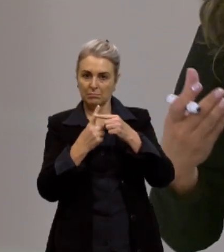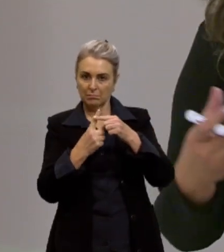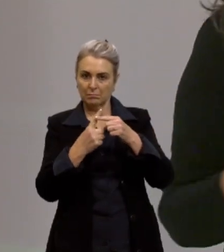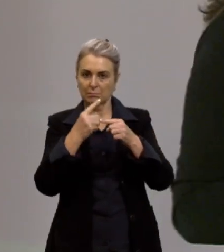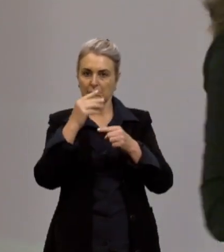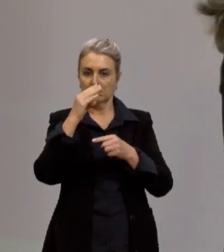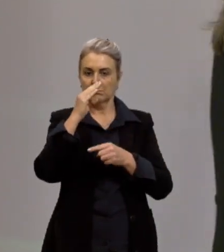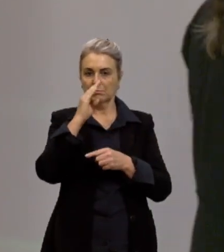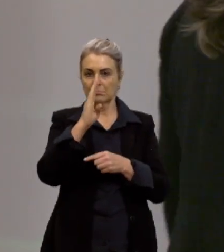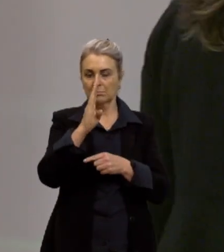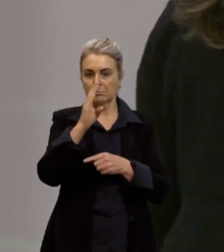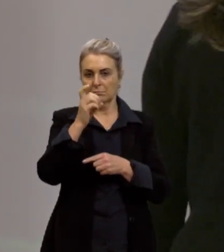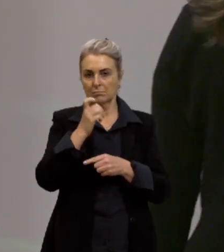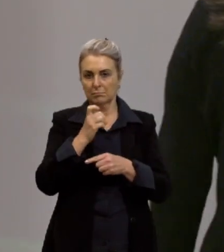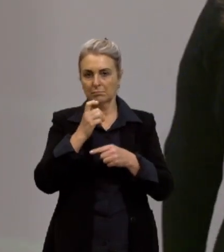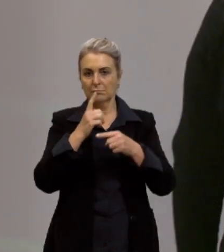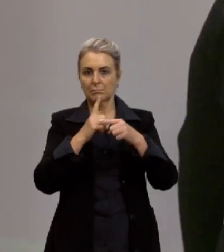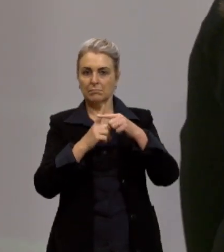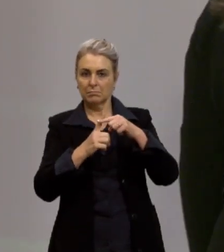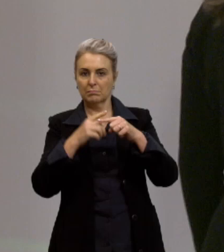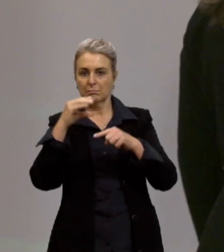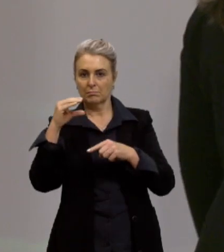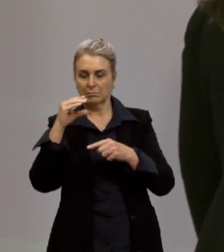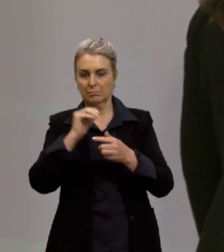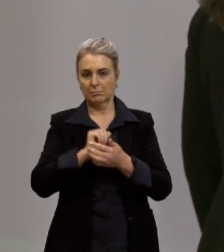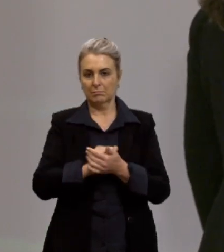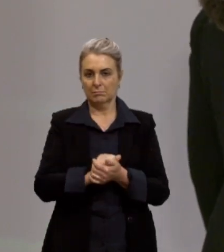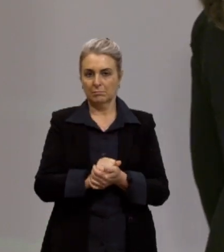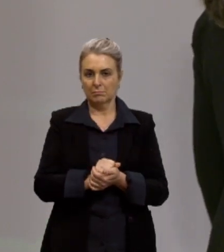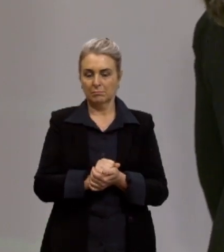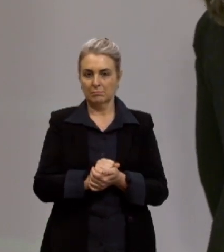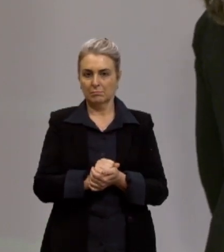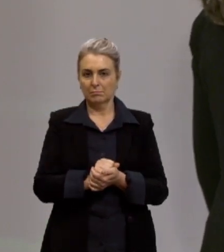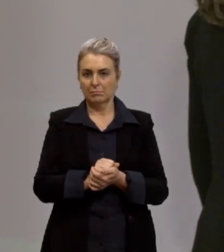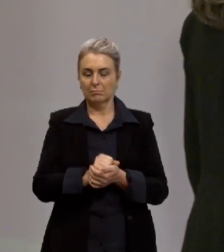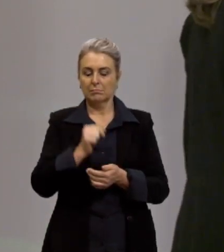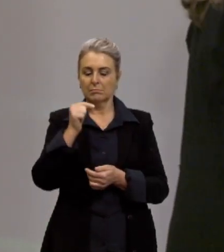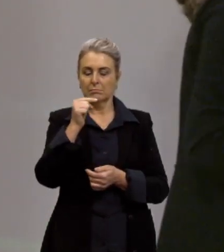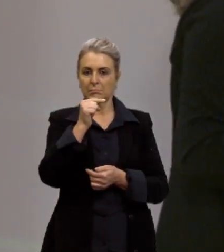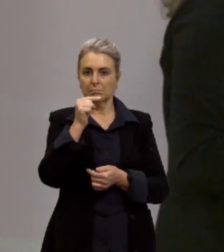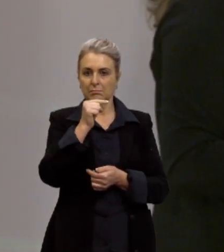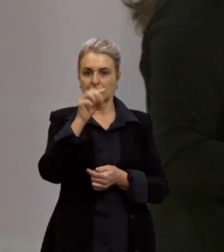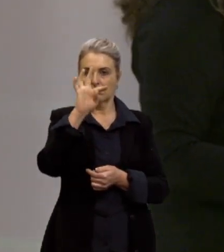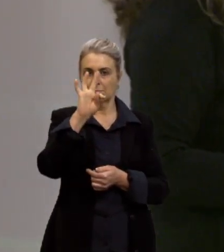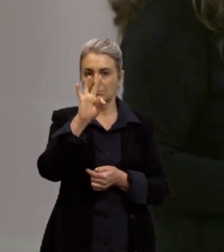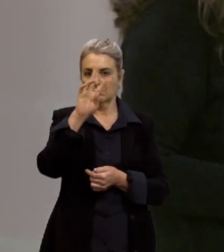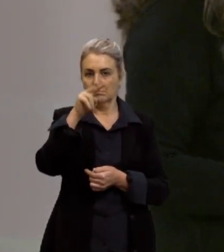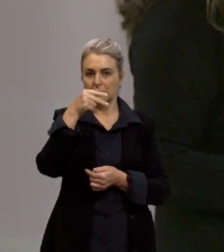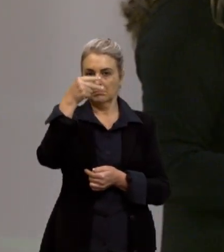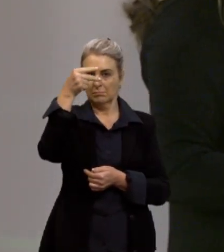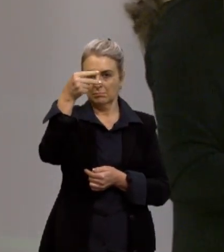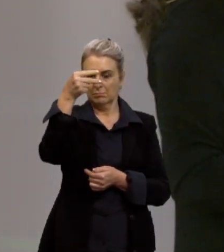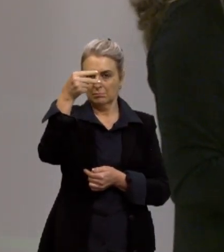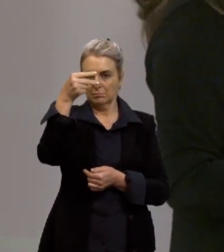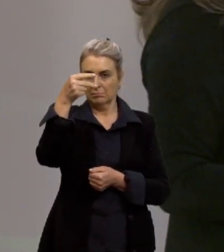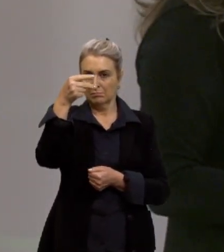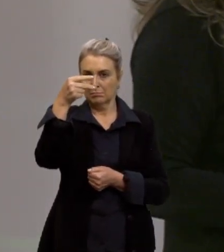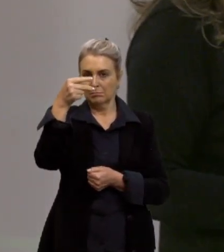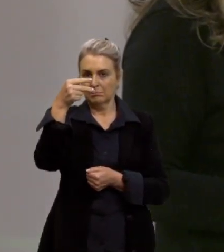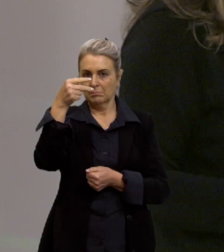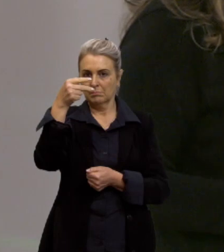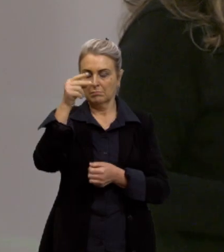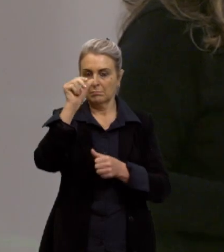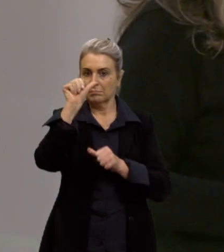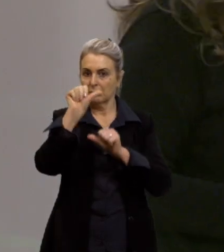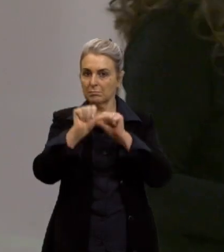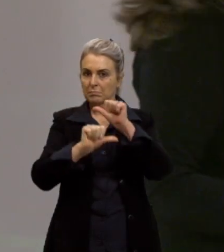mais c. Então, esse menos t ao quadrado, para eu levar ele aqui para o outro lado